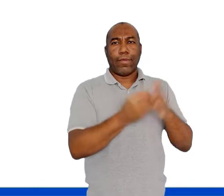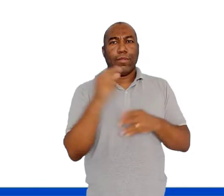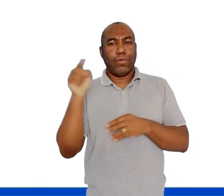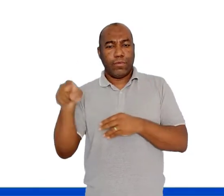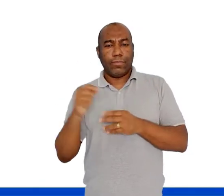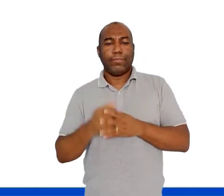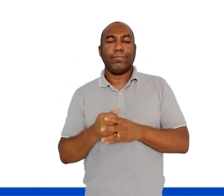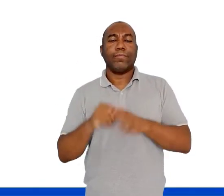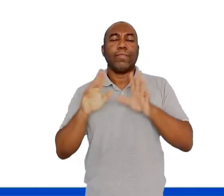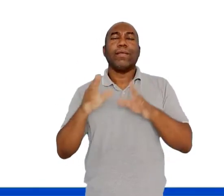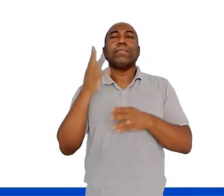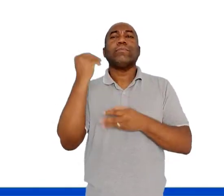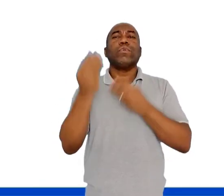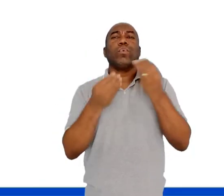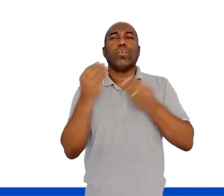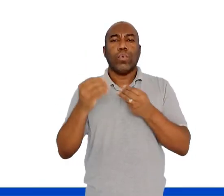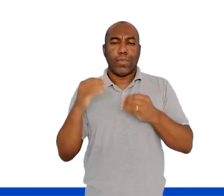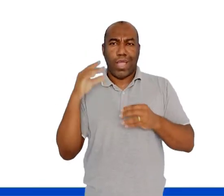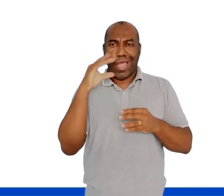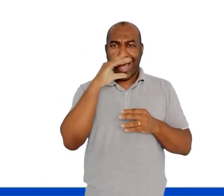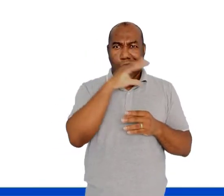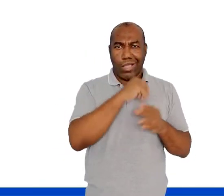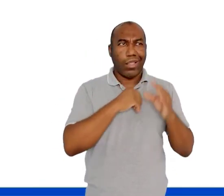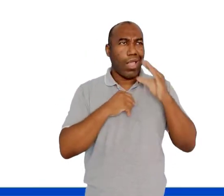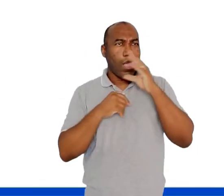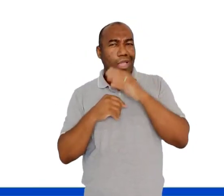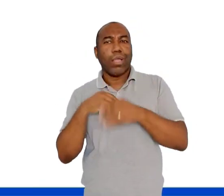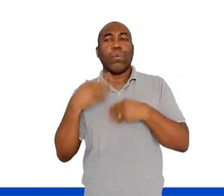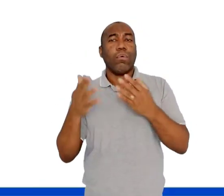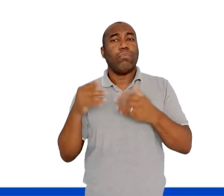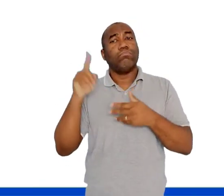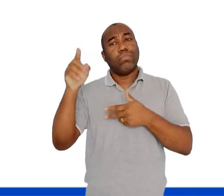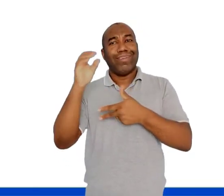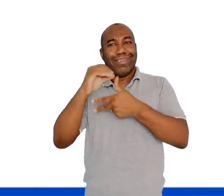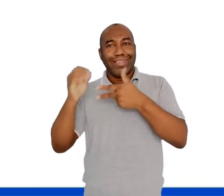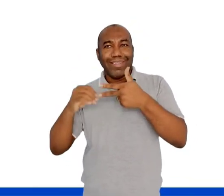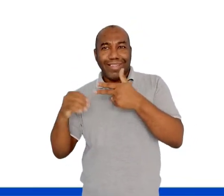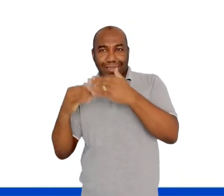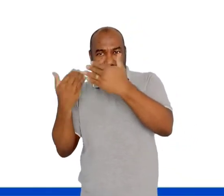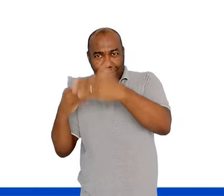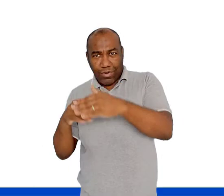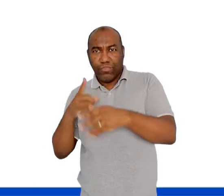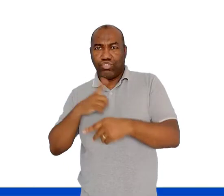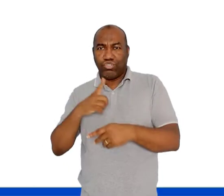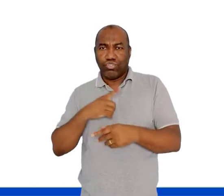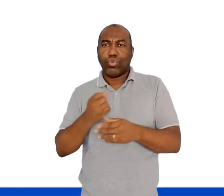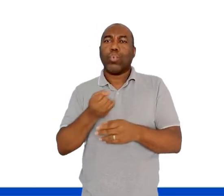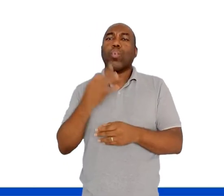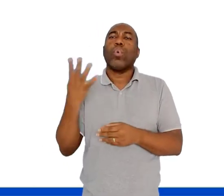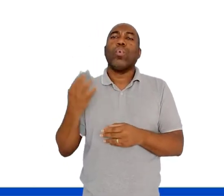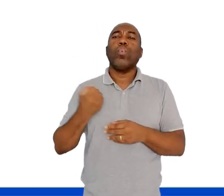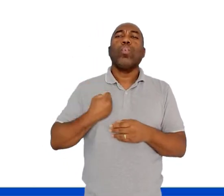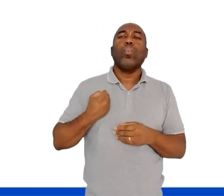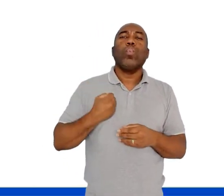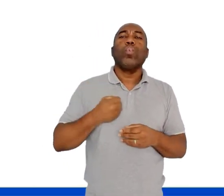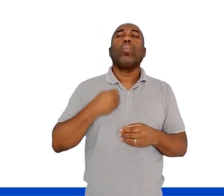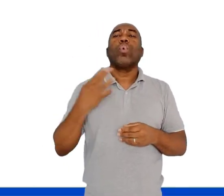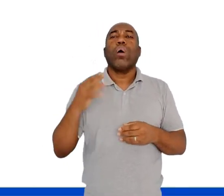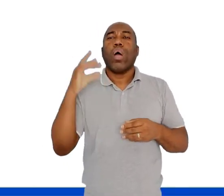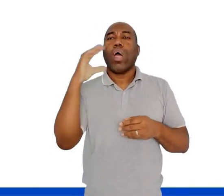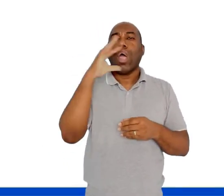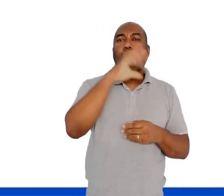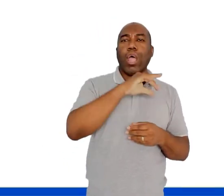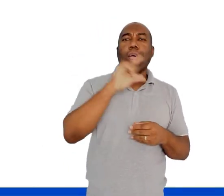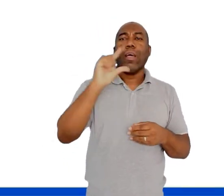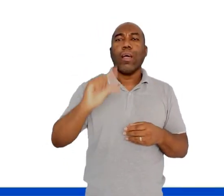valor de calor de cada espécie da sua reação química. Se não tiver esse valor, você não resolve os exercícios. Você